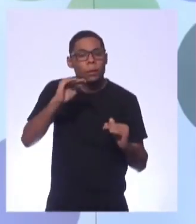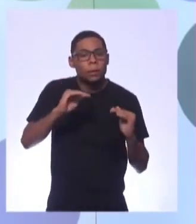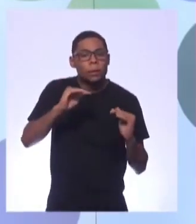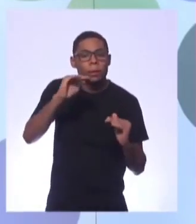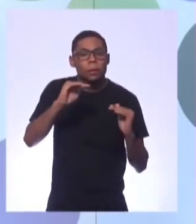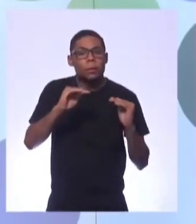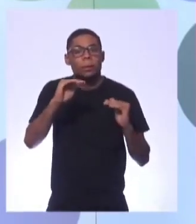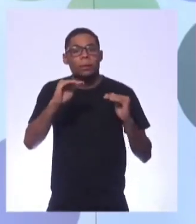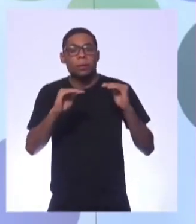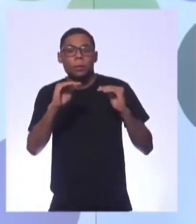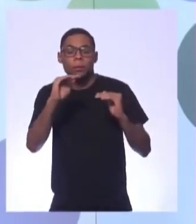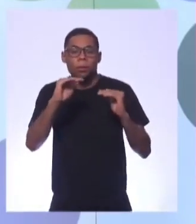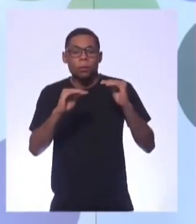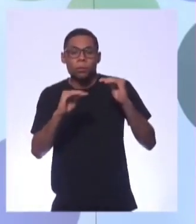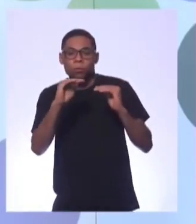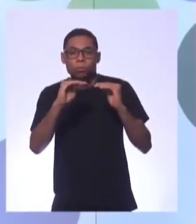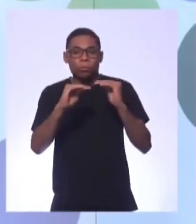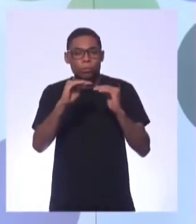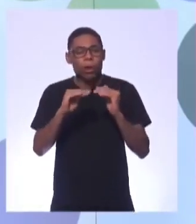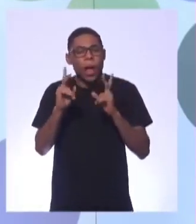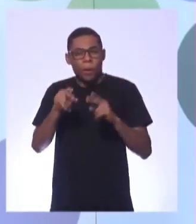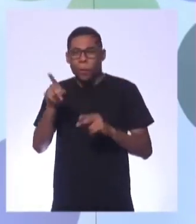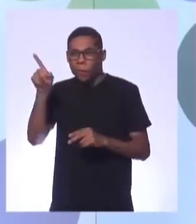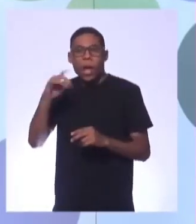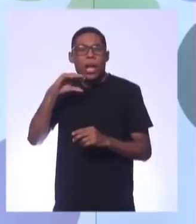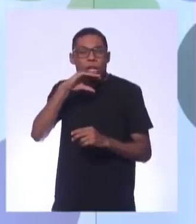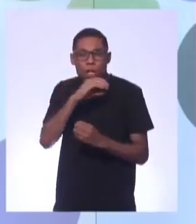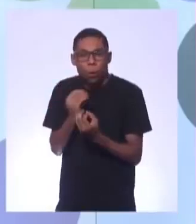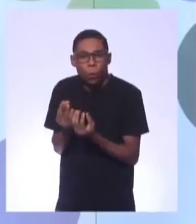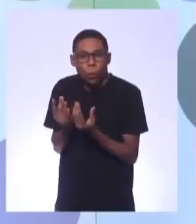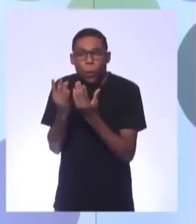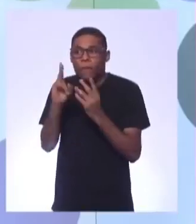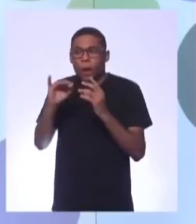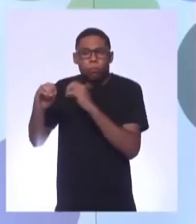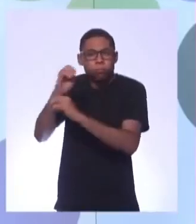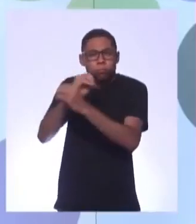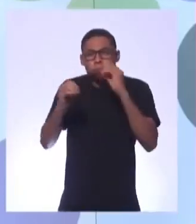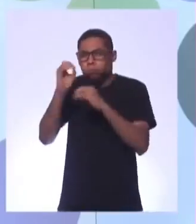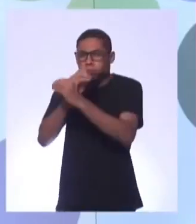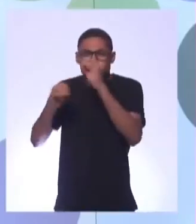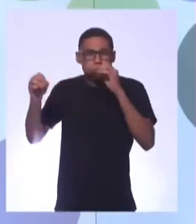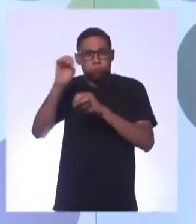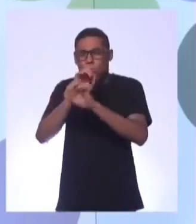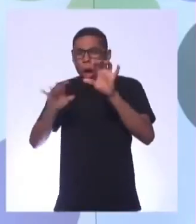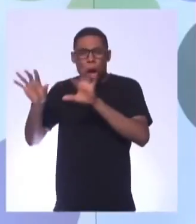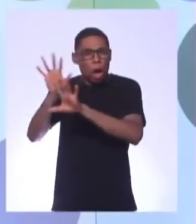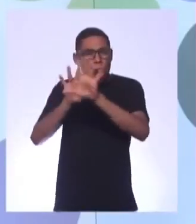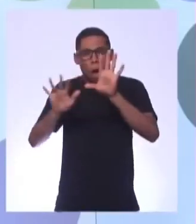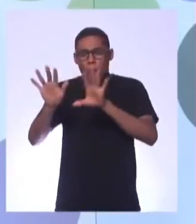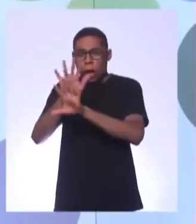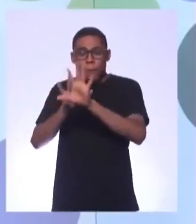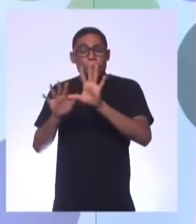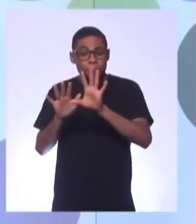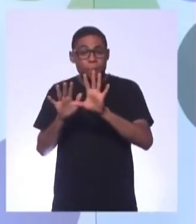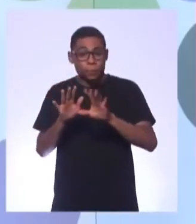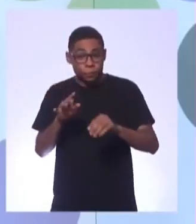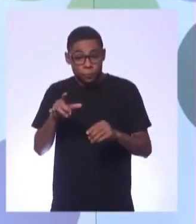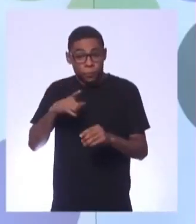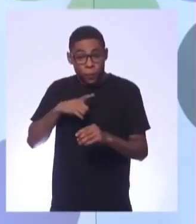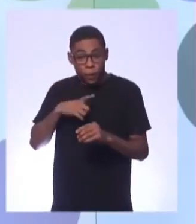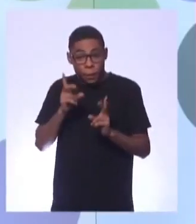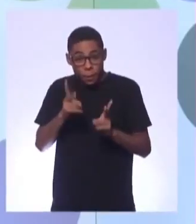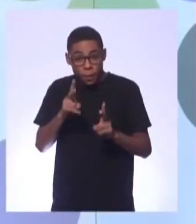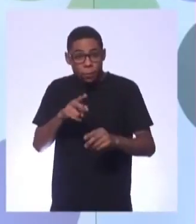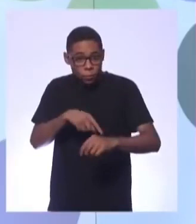né? Aí vai se agitando, essa agitação vai se expandindo, né? Aí, à medida que o termômetro está ali